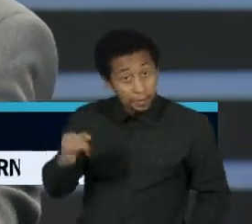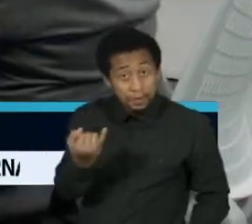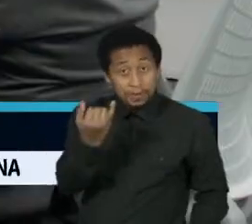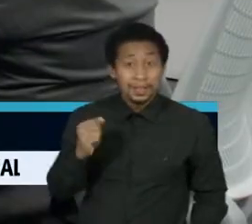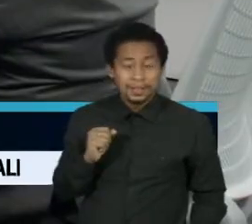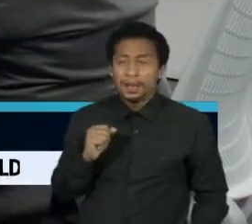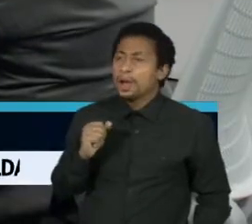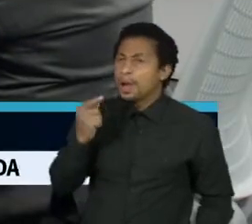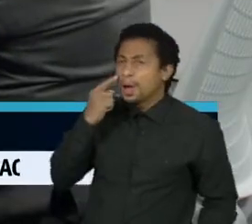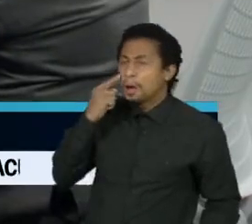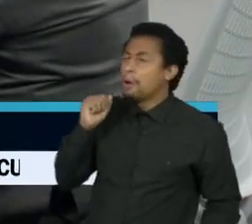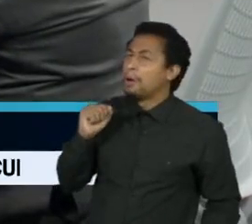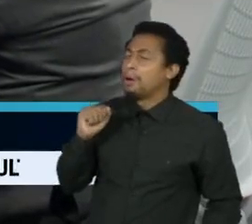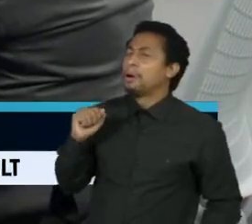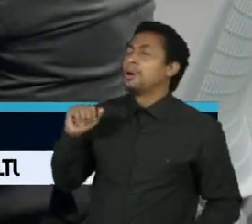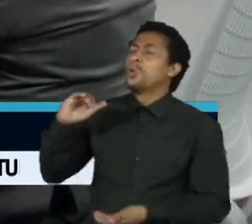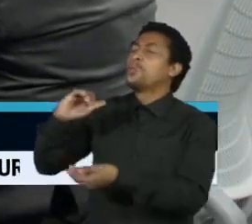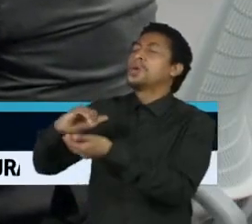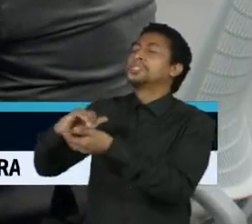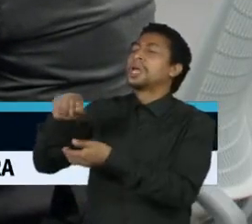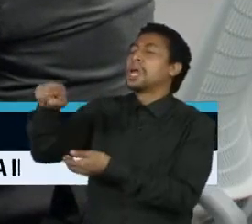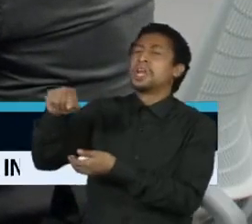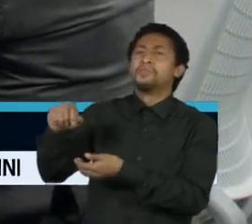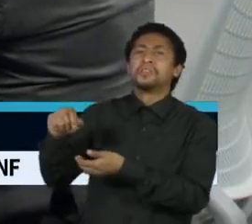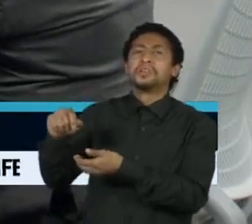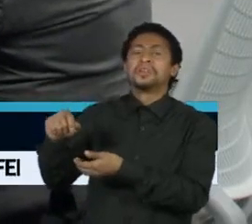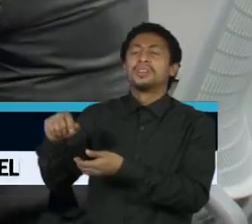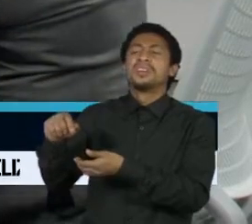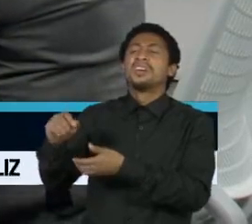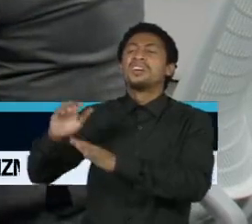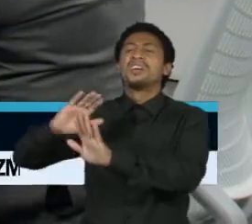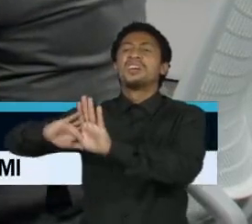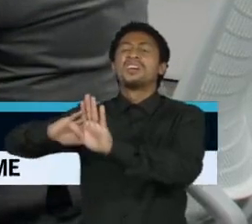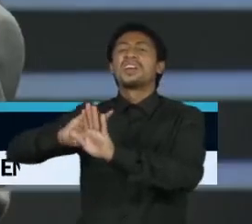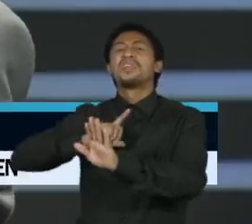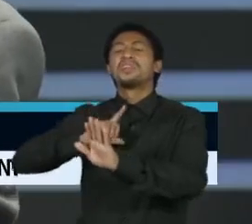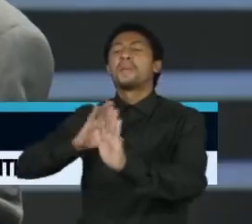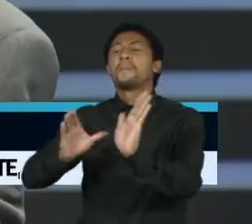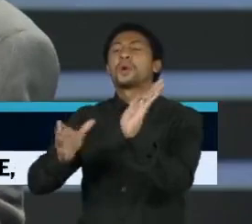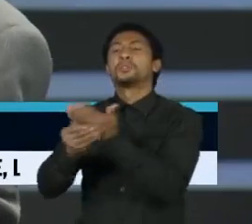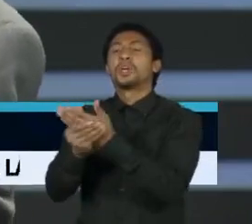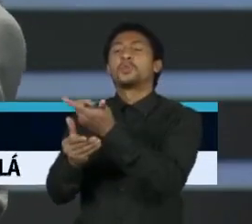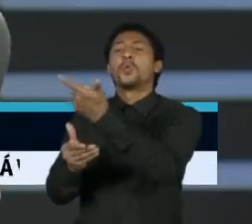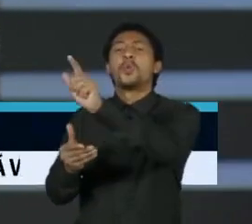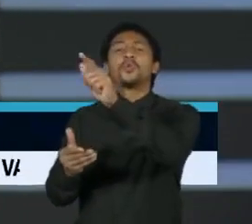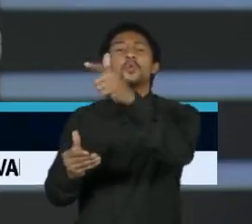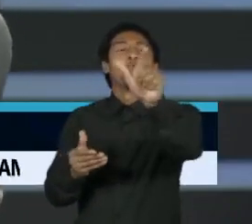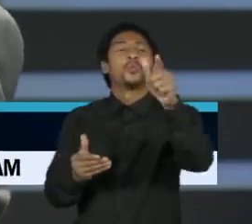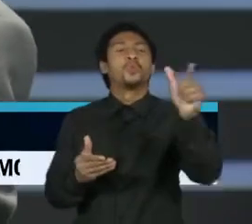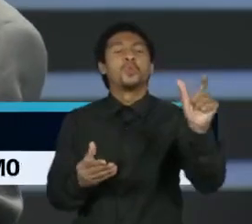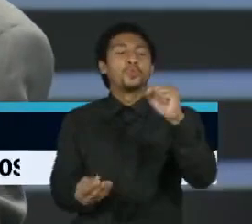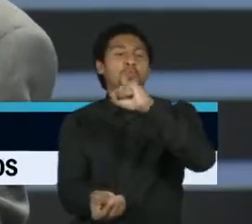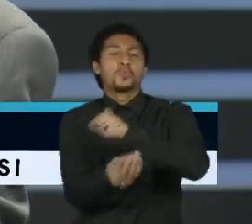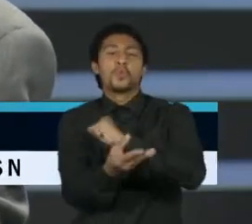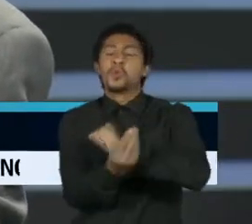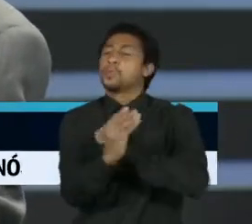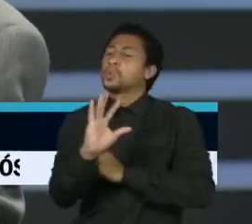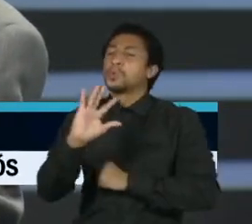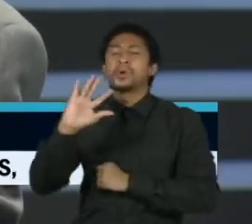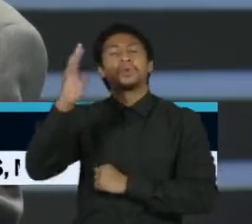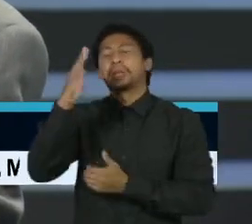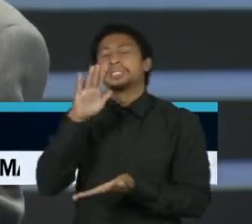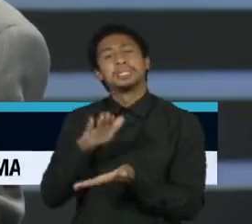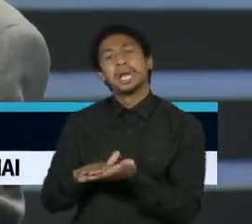porque tem processos correndo contra políticos corruptos e não acontece nada. E, no